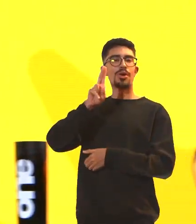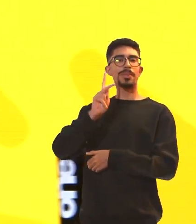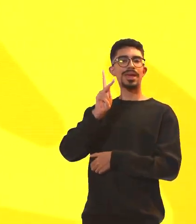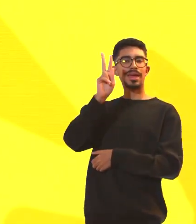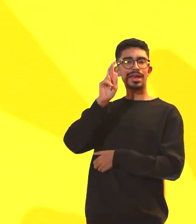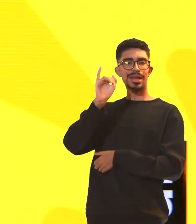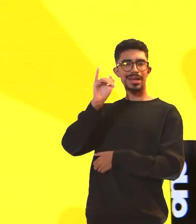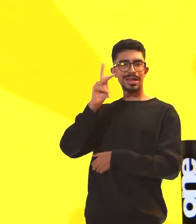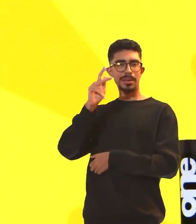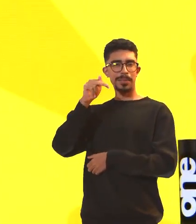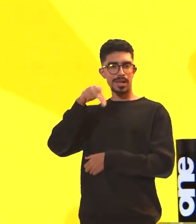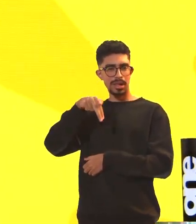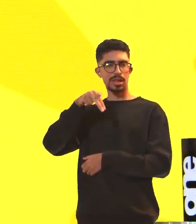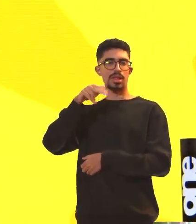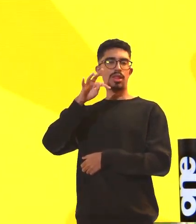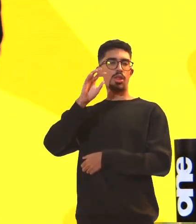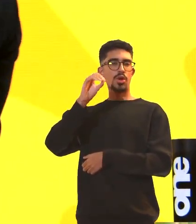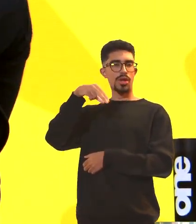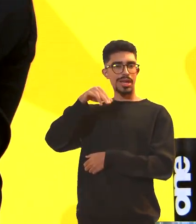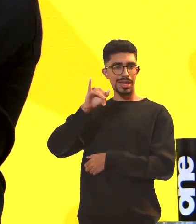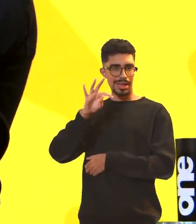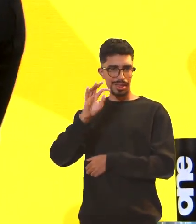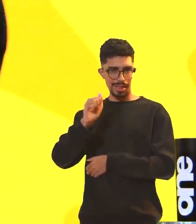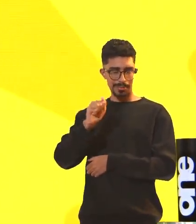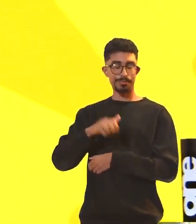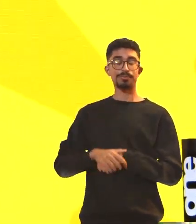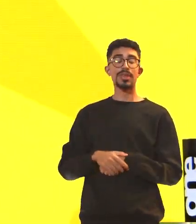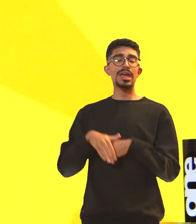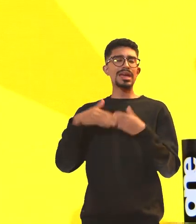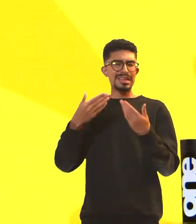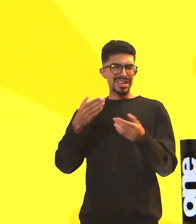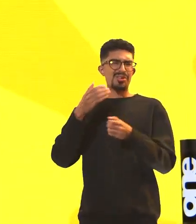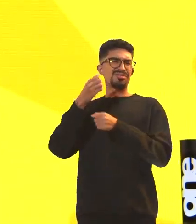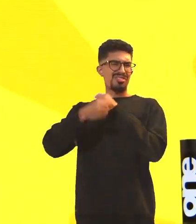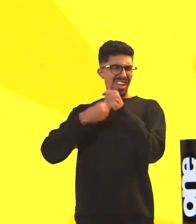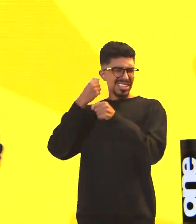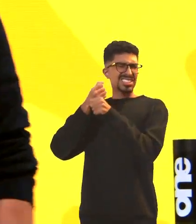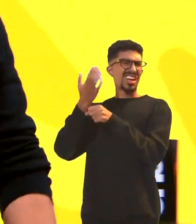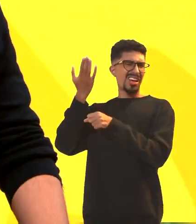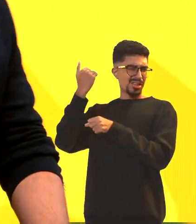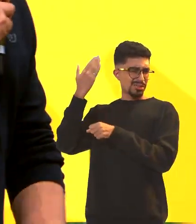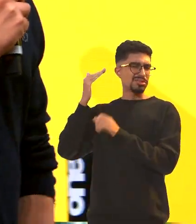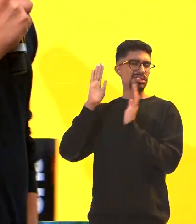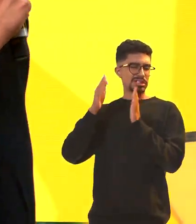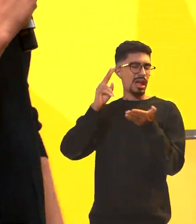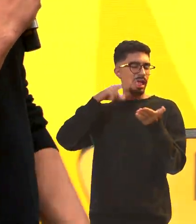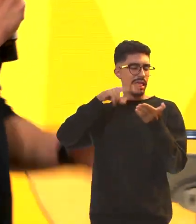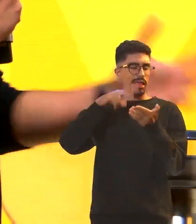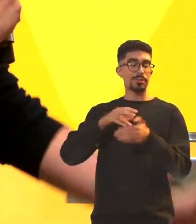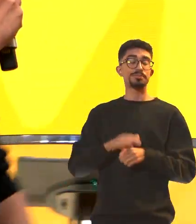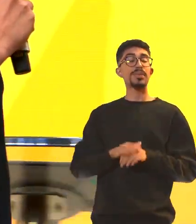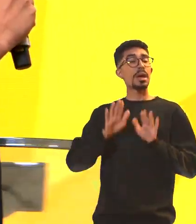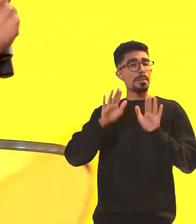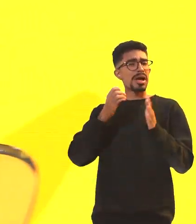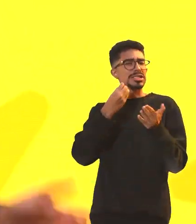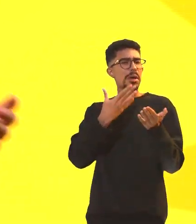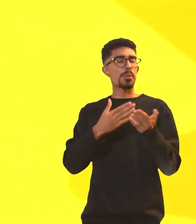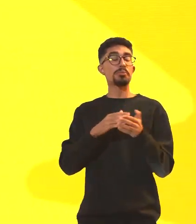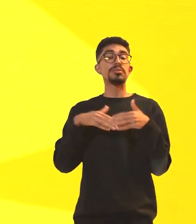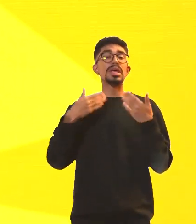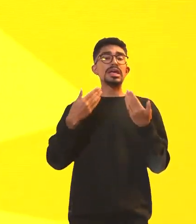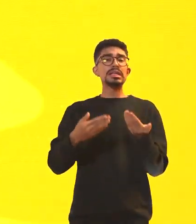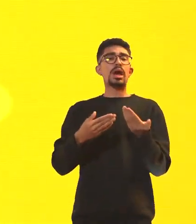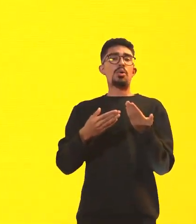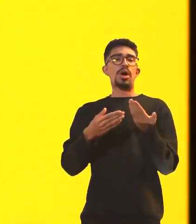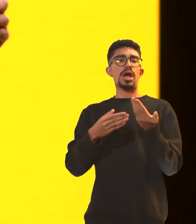aqui a indicação. Não sei se tudo que está lá é bom, porque faz tempo que eu li, mas retém o que é bom, ok? Beleza? E nesse livro o autor vai